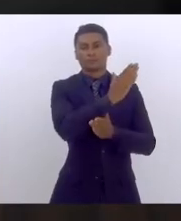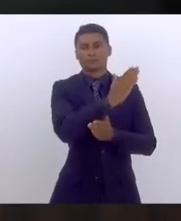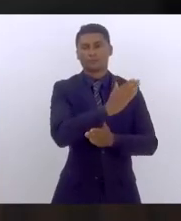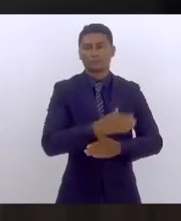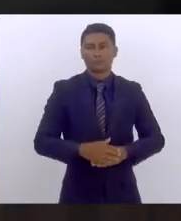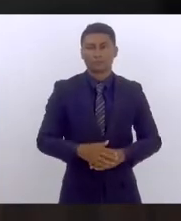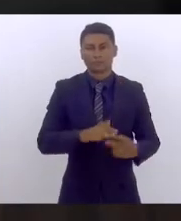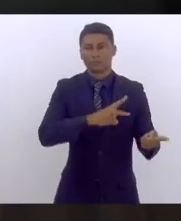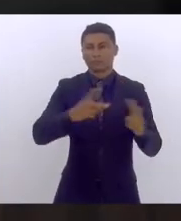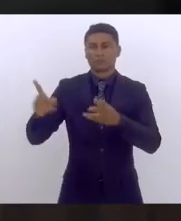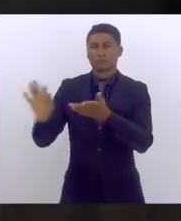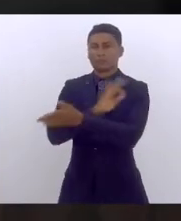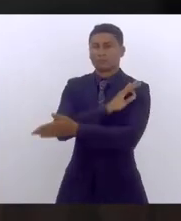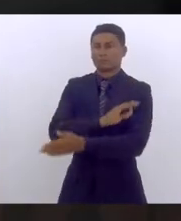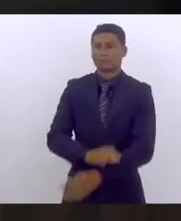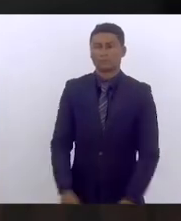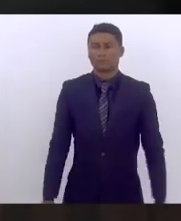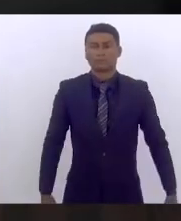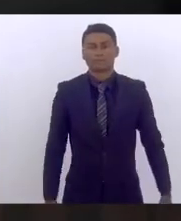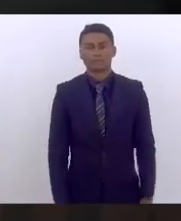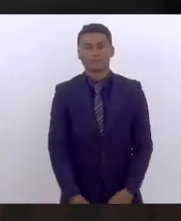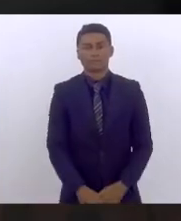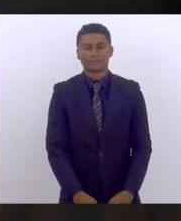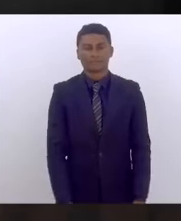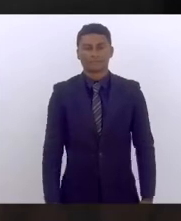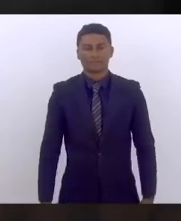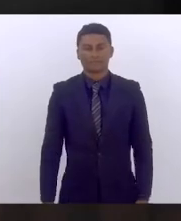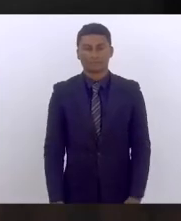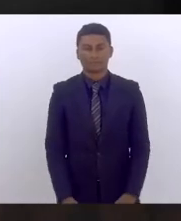Aprovado, vai autógrafo.